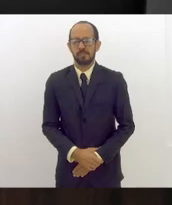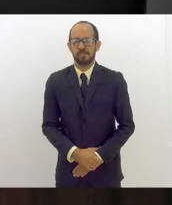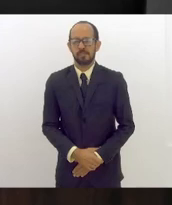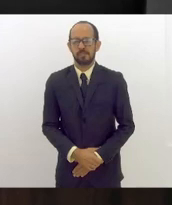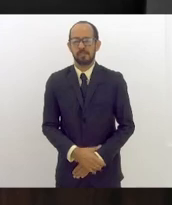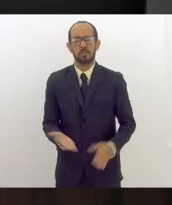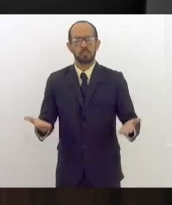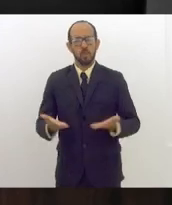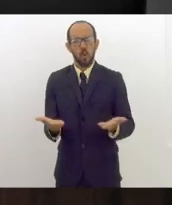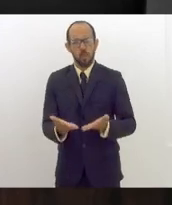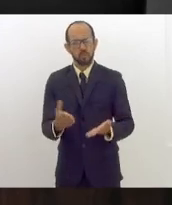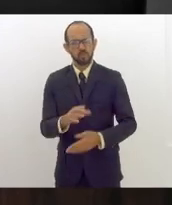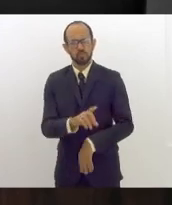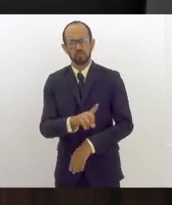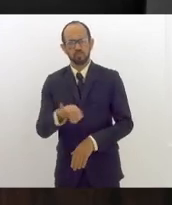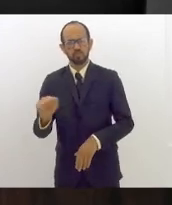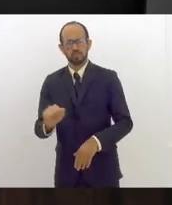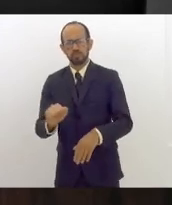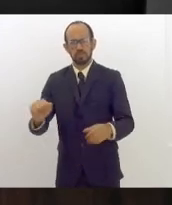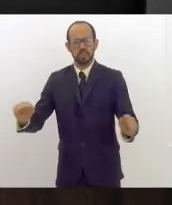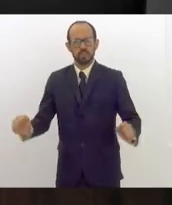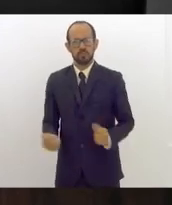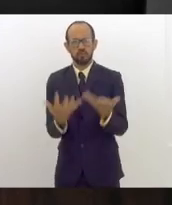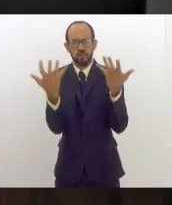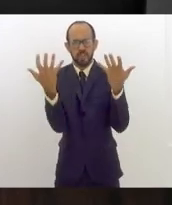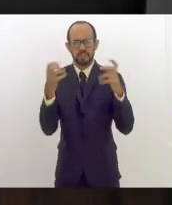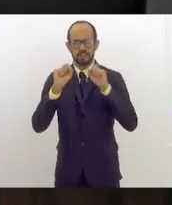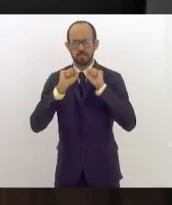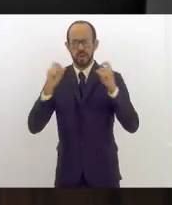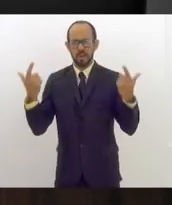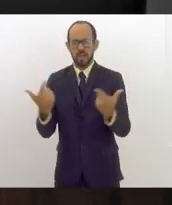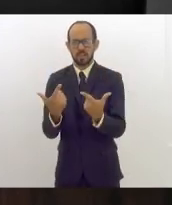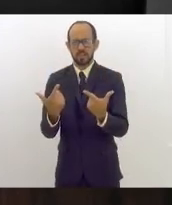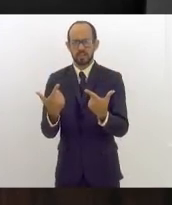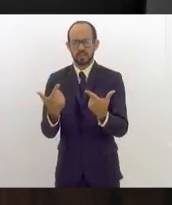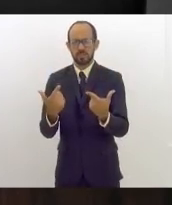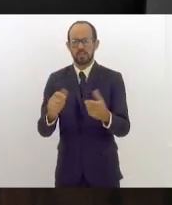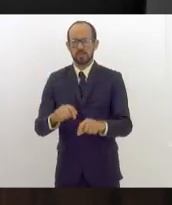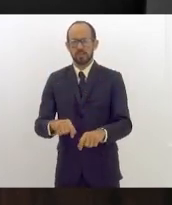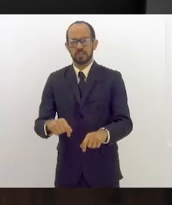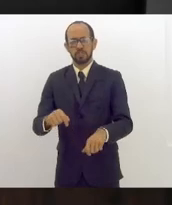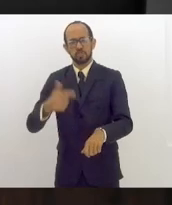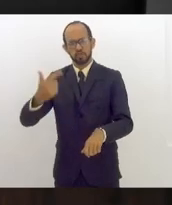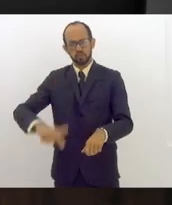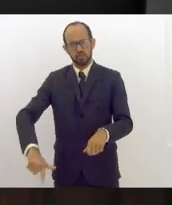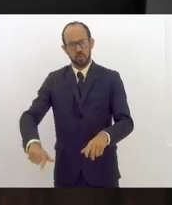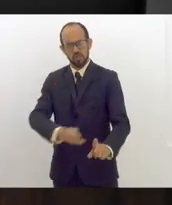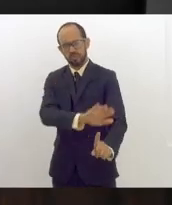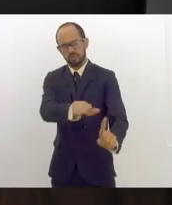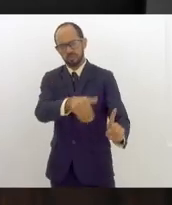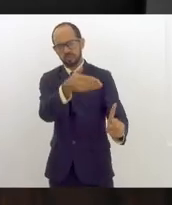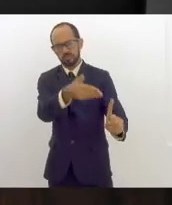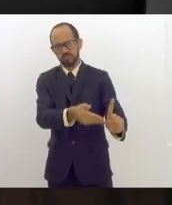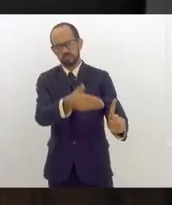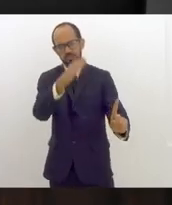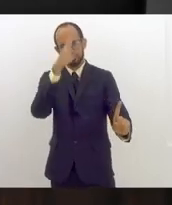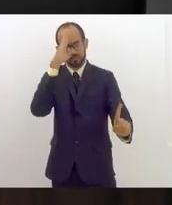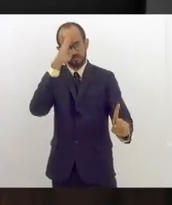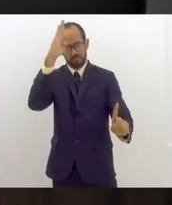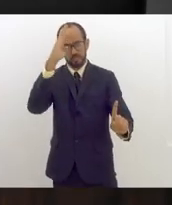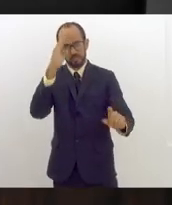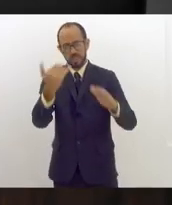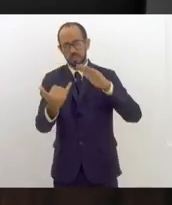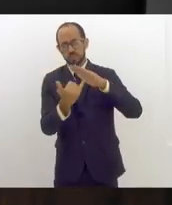Hoje é um dia de festa para o Parlamento Fluminense mais uma vez homenageamos uma das principais instituições